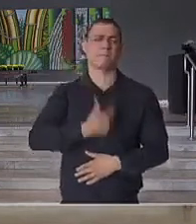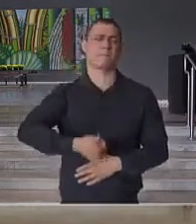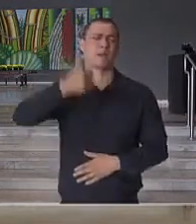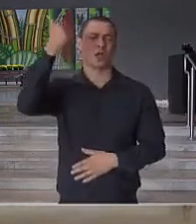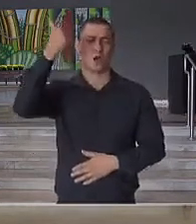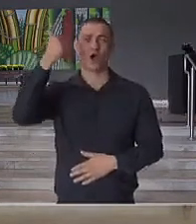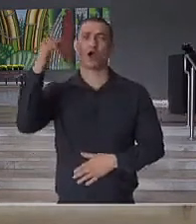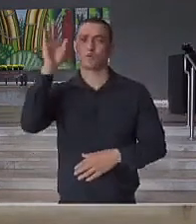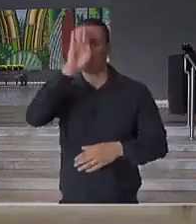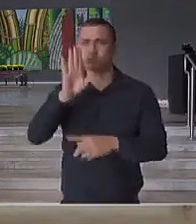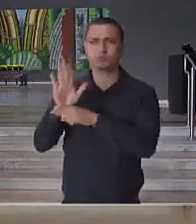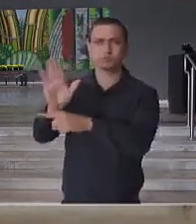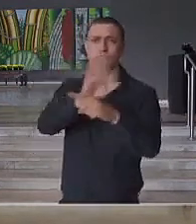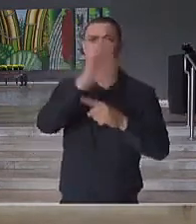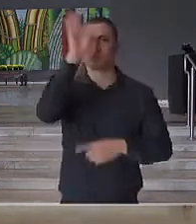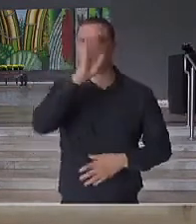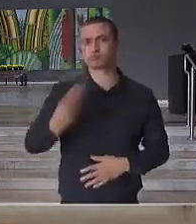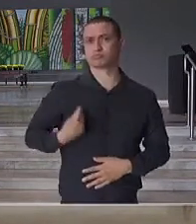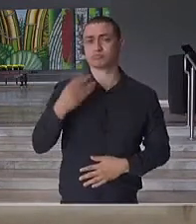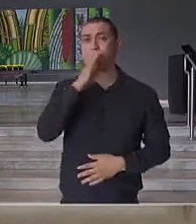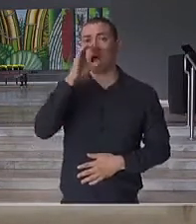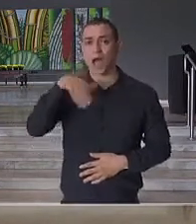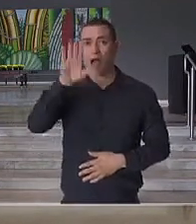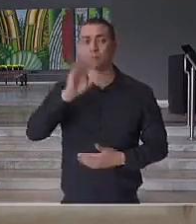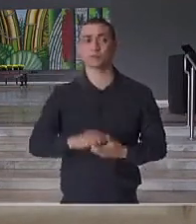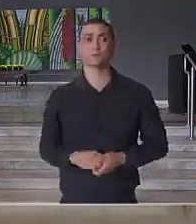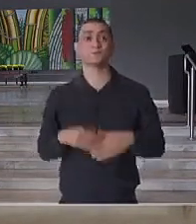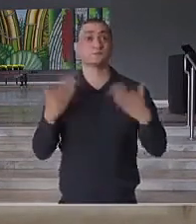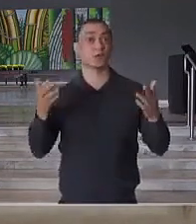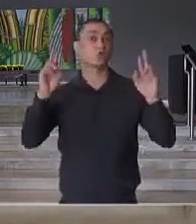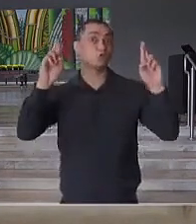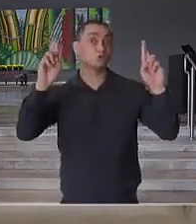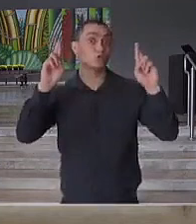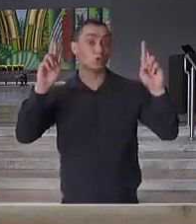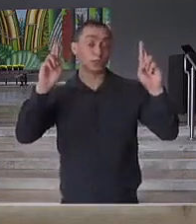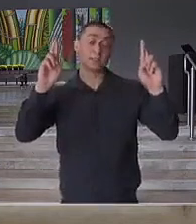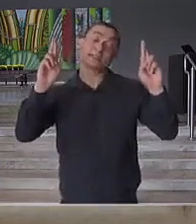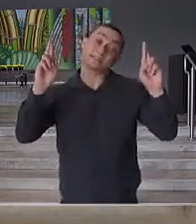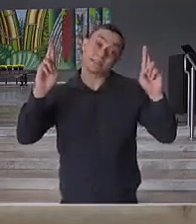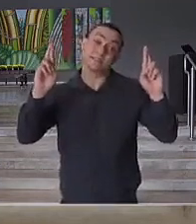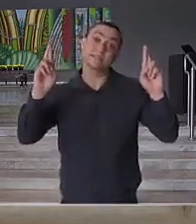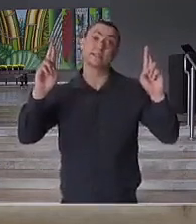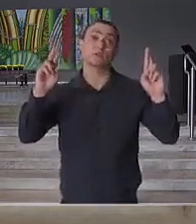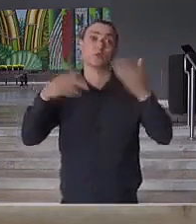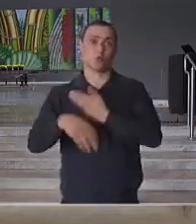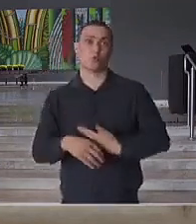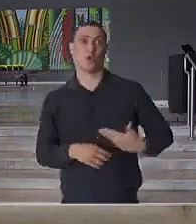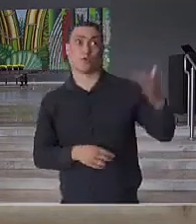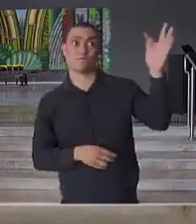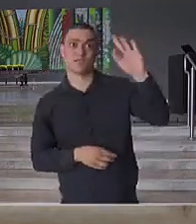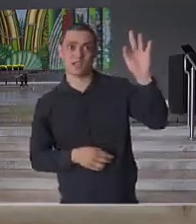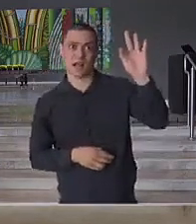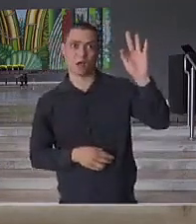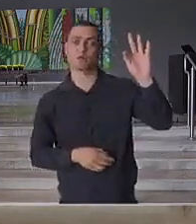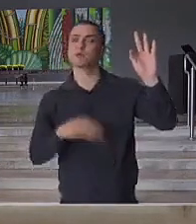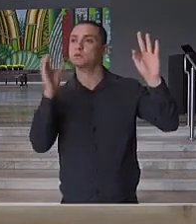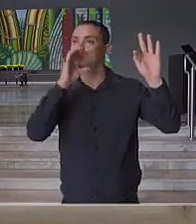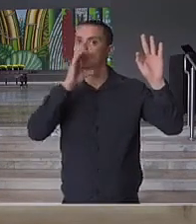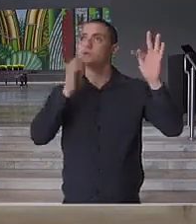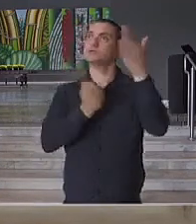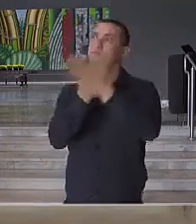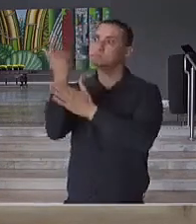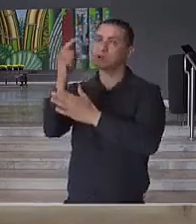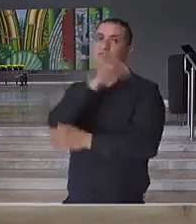mais brasileiros serão salvos mais rapidamente. Então vamos torcer e esperar que o governo federal viabilize mais